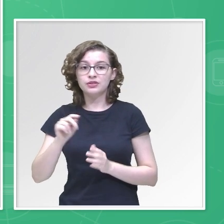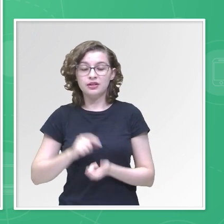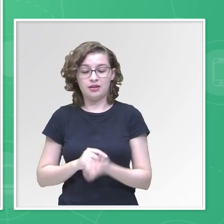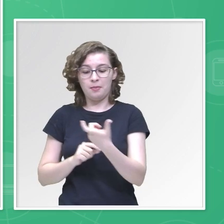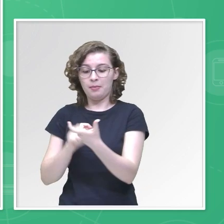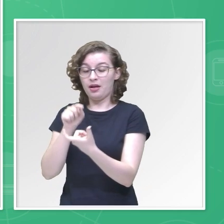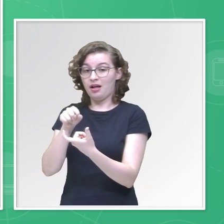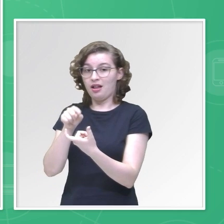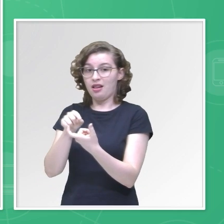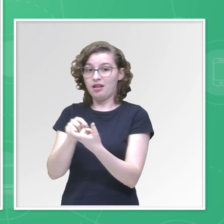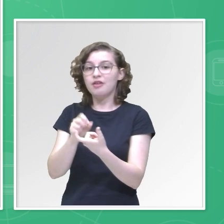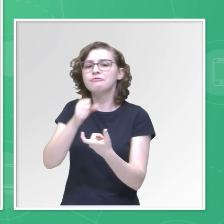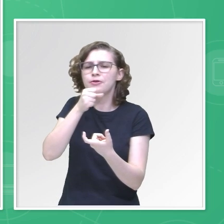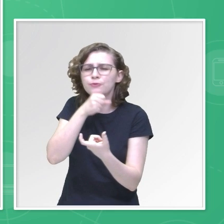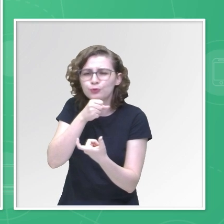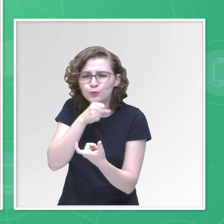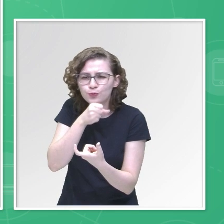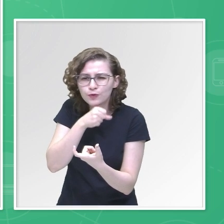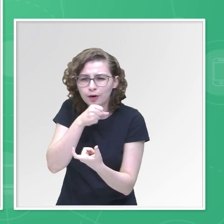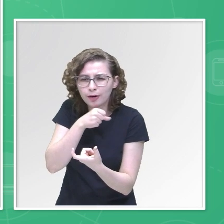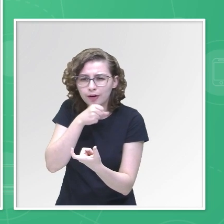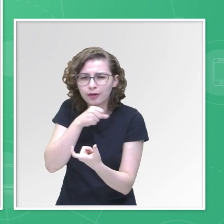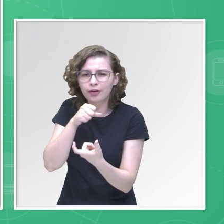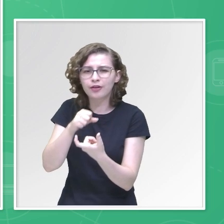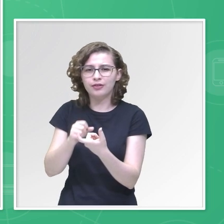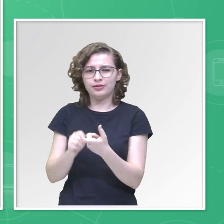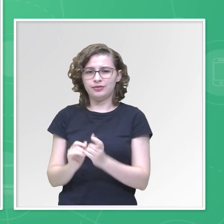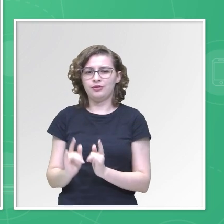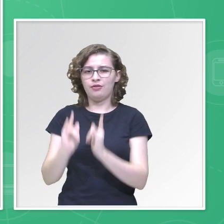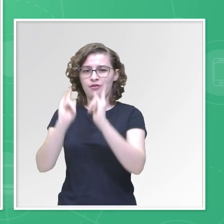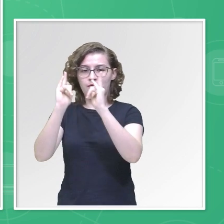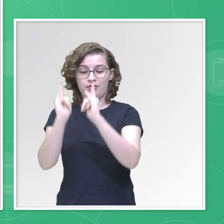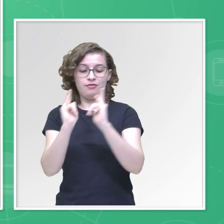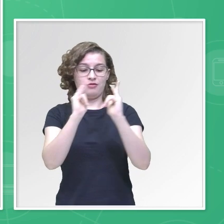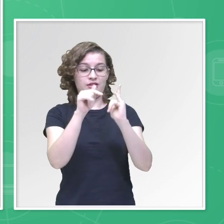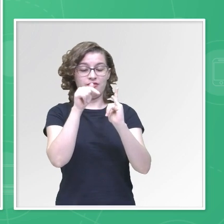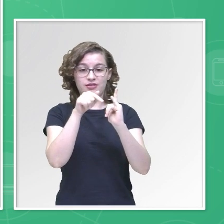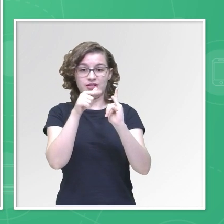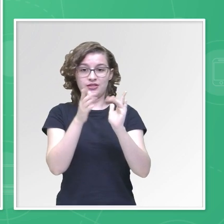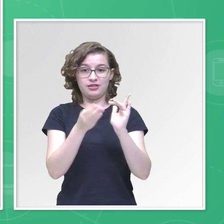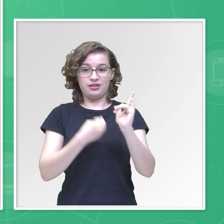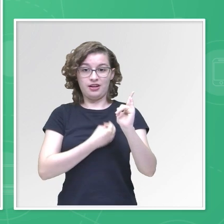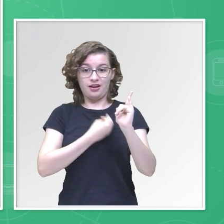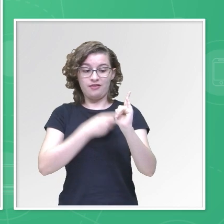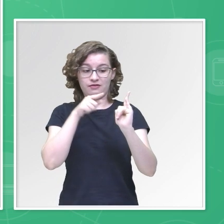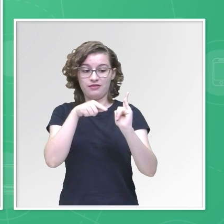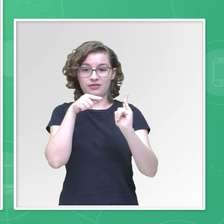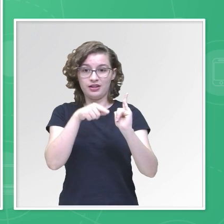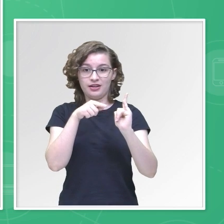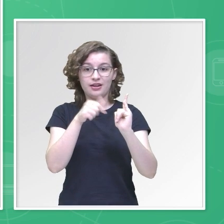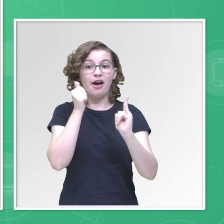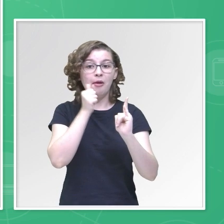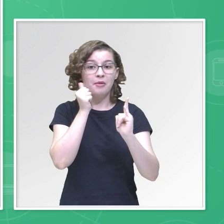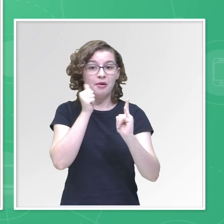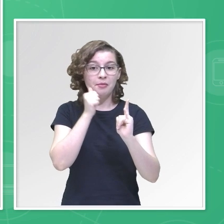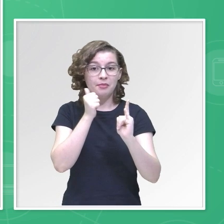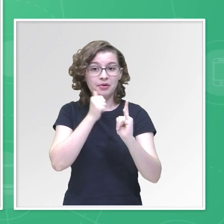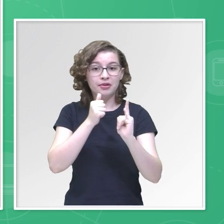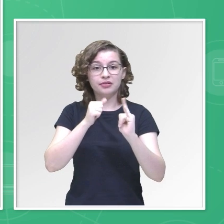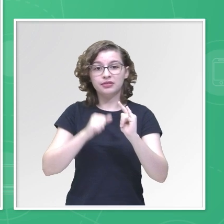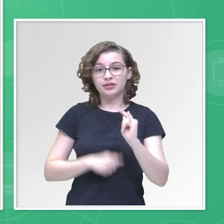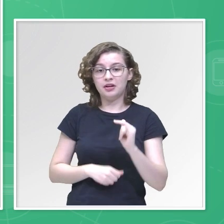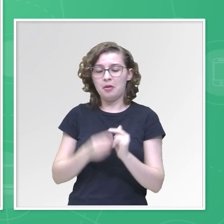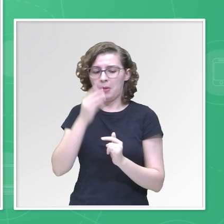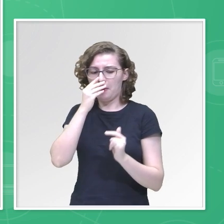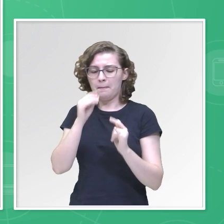palavra velha né para se referir a vizinha é uma forma que ele utilizou de forma pejorativa negativa para